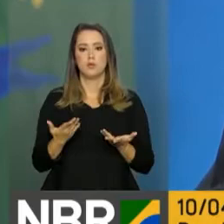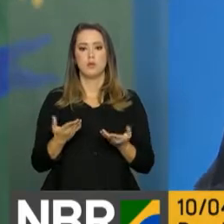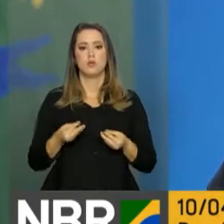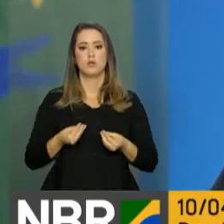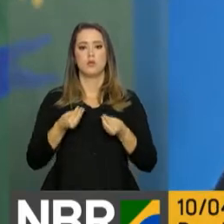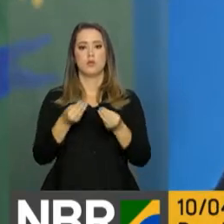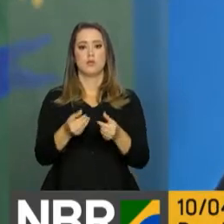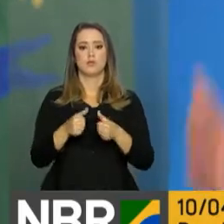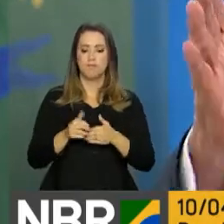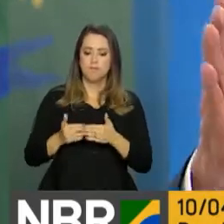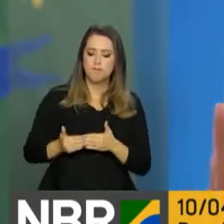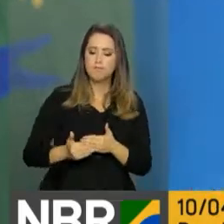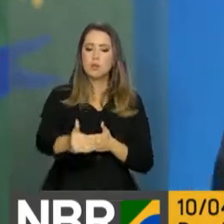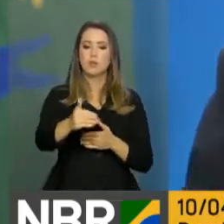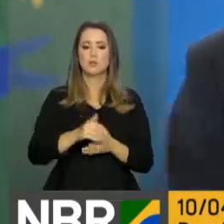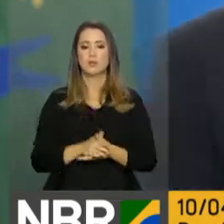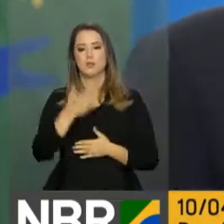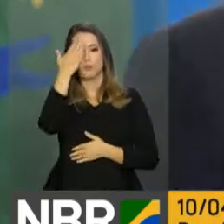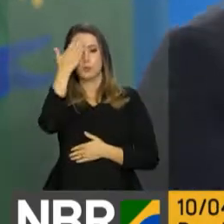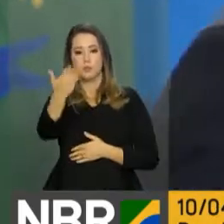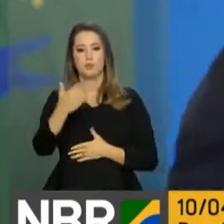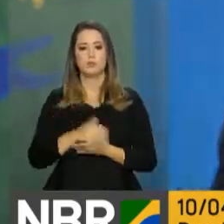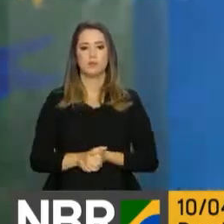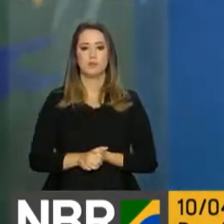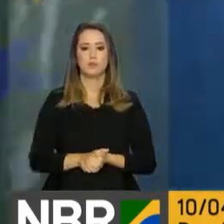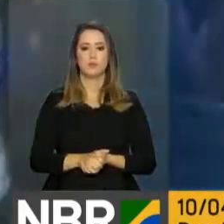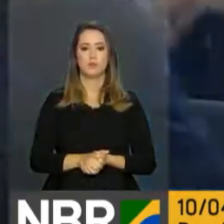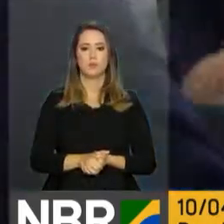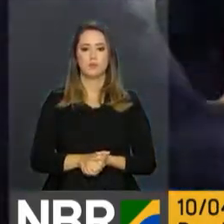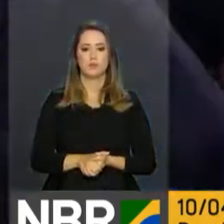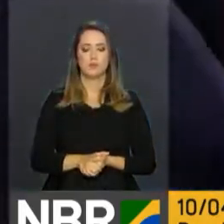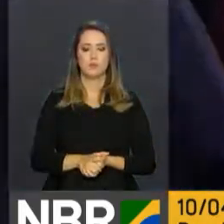veio para ficar. Muito obrigado, senhores.